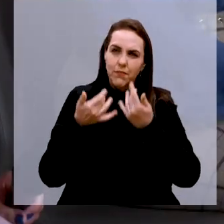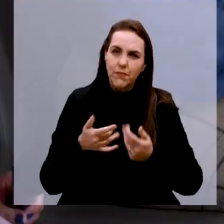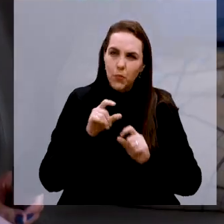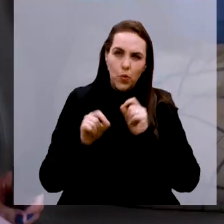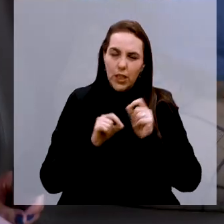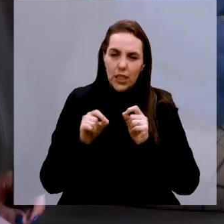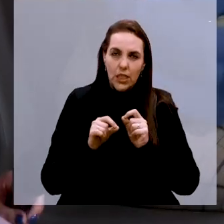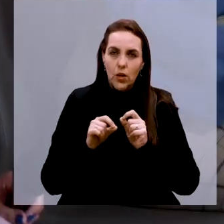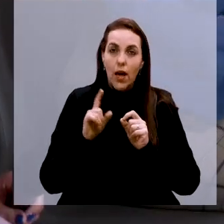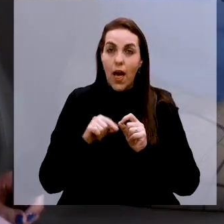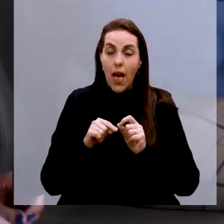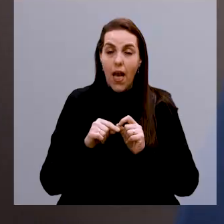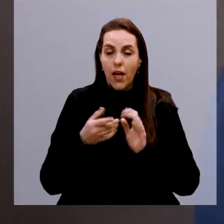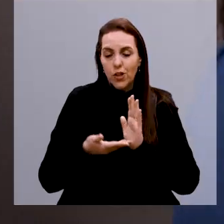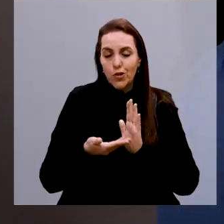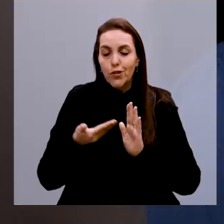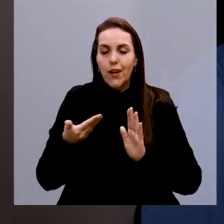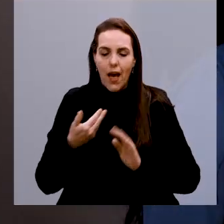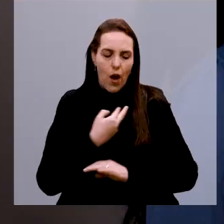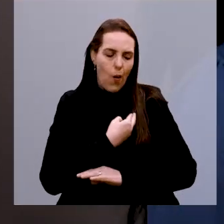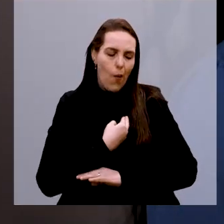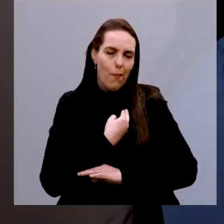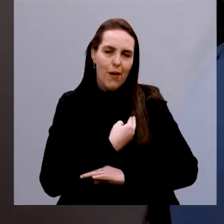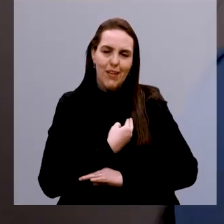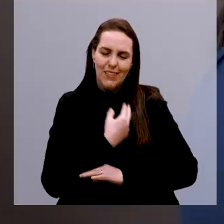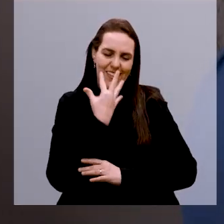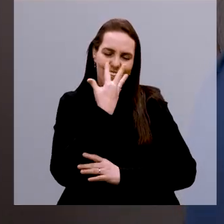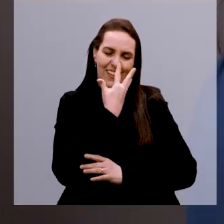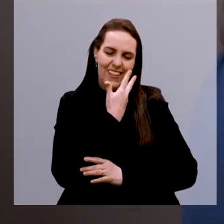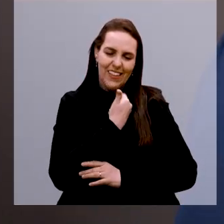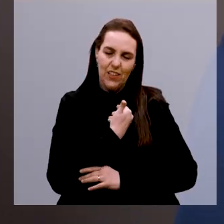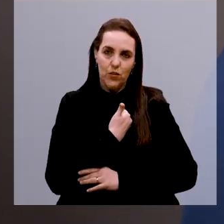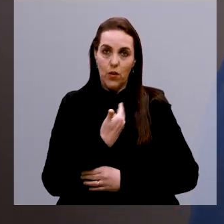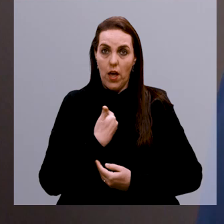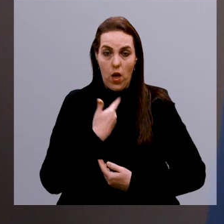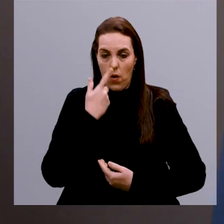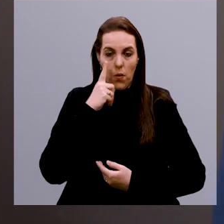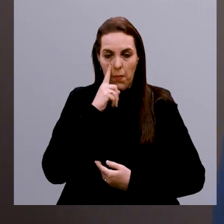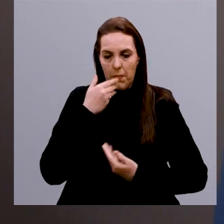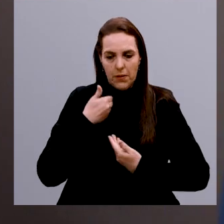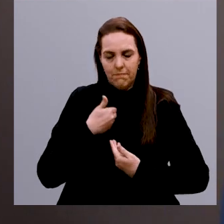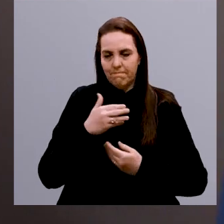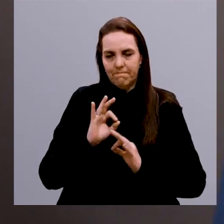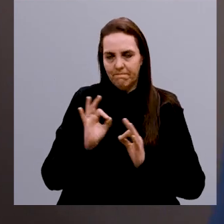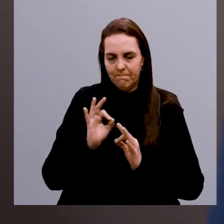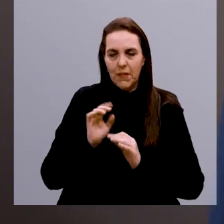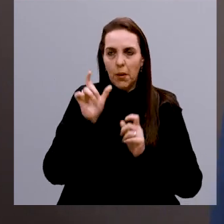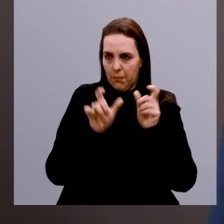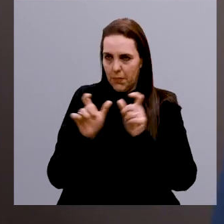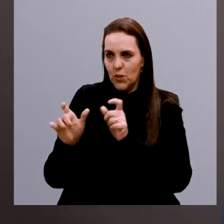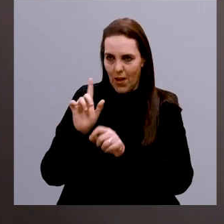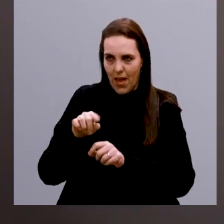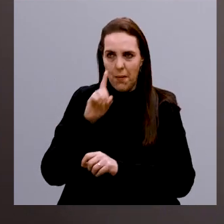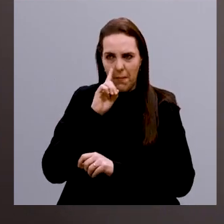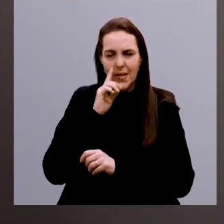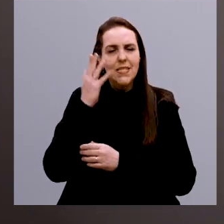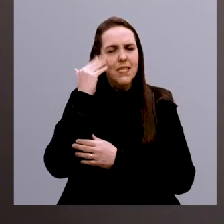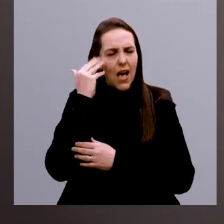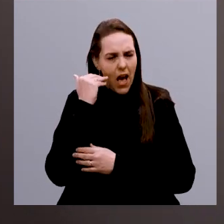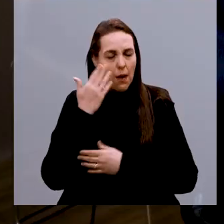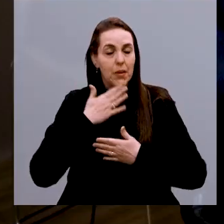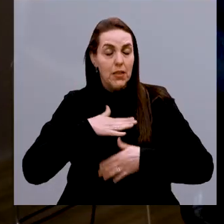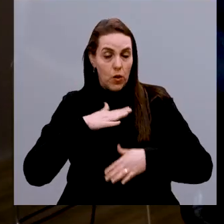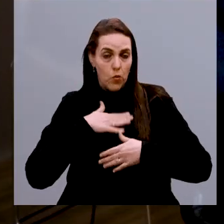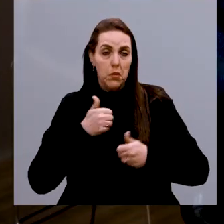isso, desmistificando um pouco do romantismo, que não é só lindo, né? Eu não sou mãe, mas quem é mãe sabe, que muitas vezes é muito tranquilo e